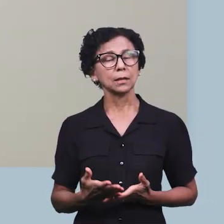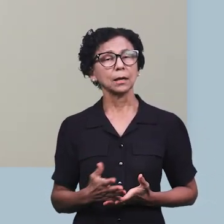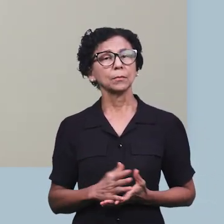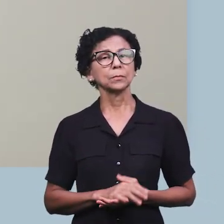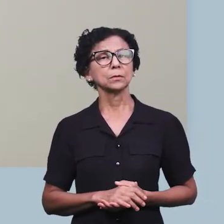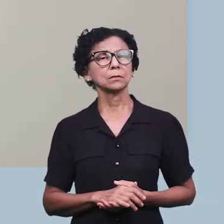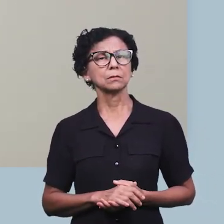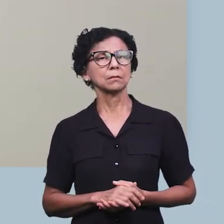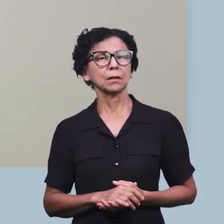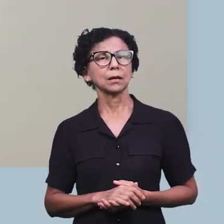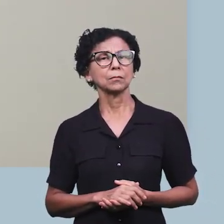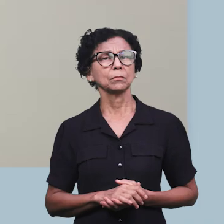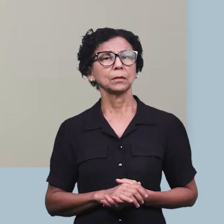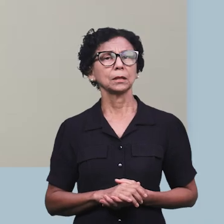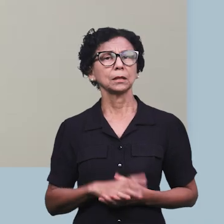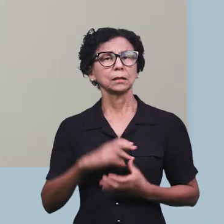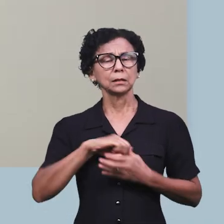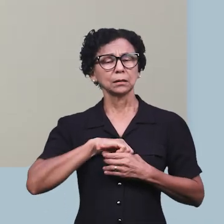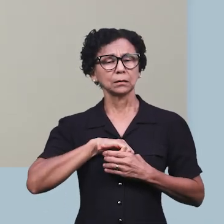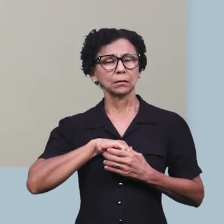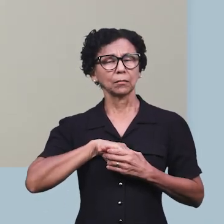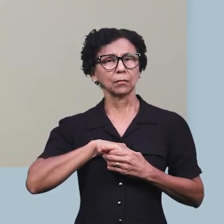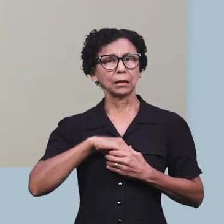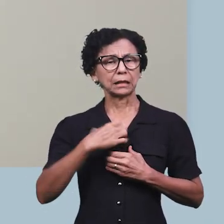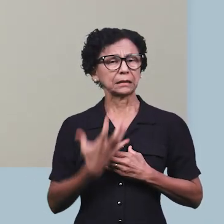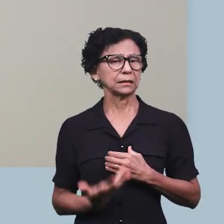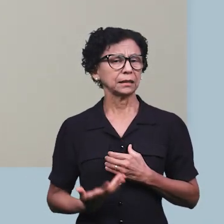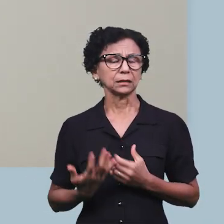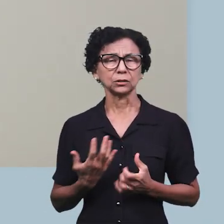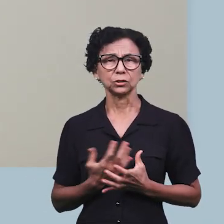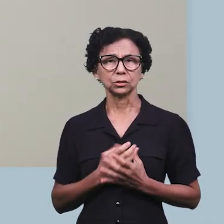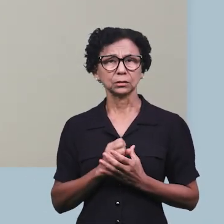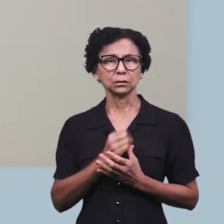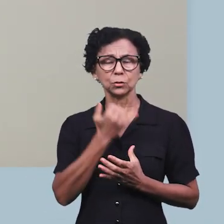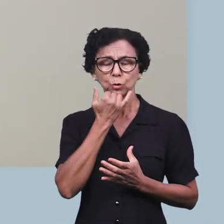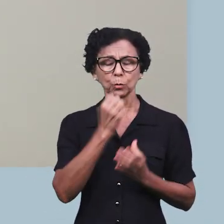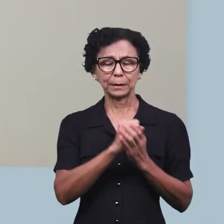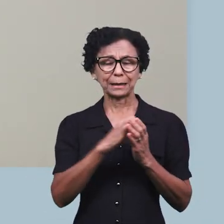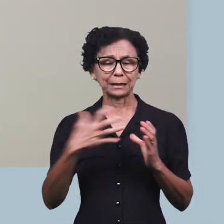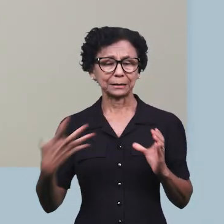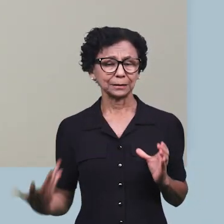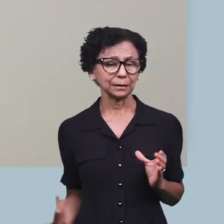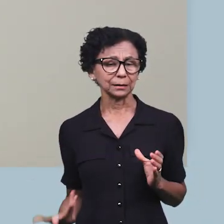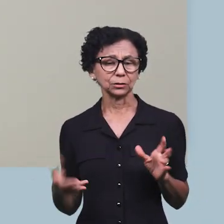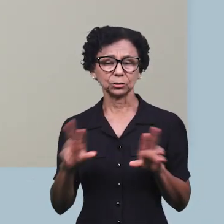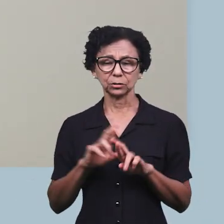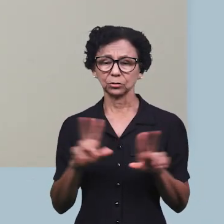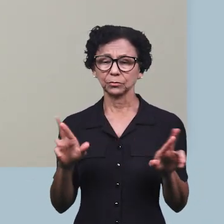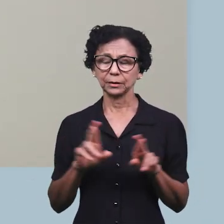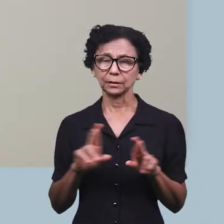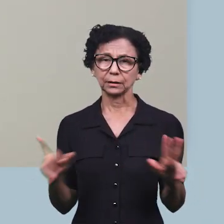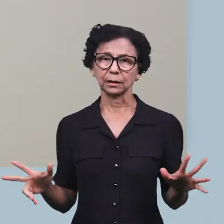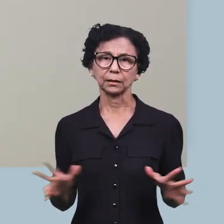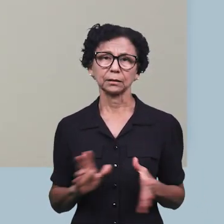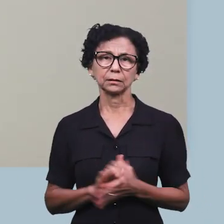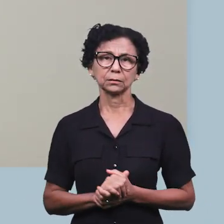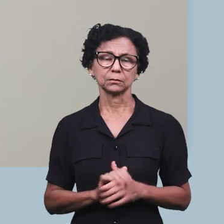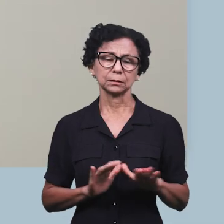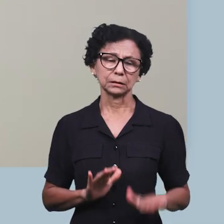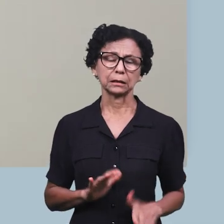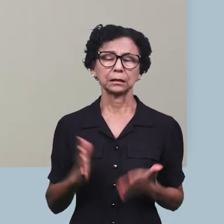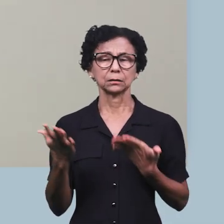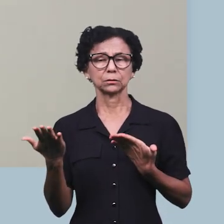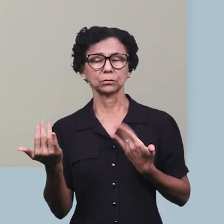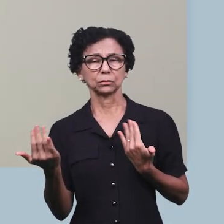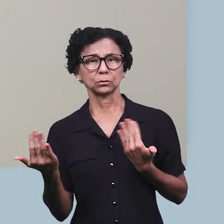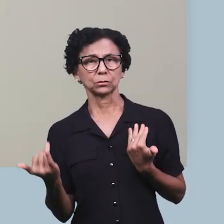têm autismo também têm personalidade, são crianças, são adolescentes, são jovens. Então, às vezes, eles mantêm ali o que